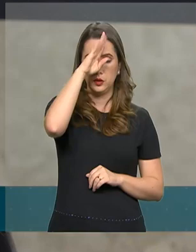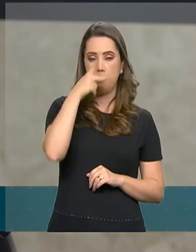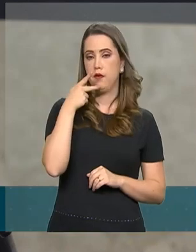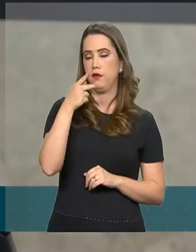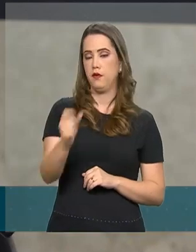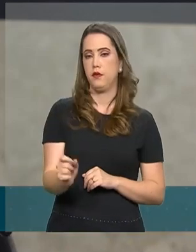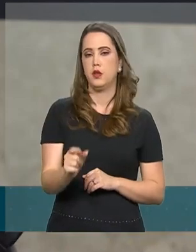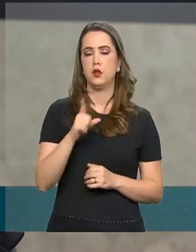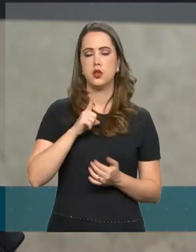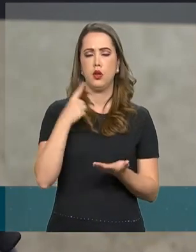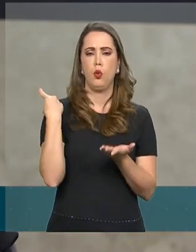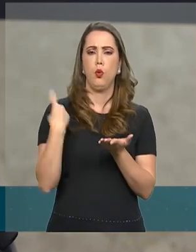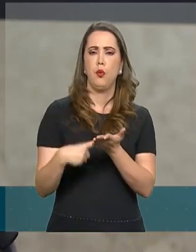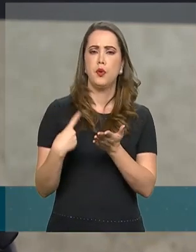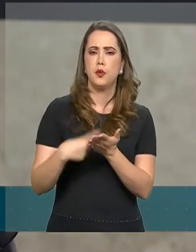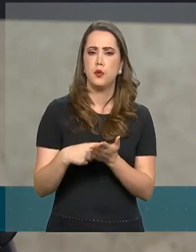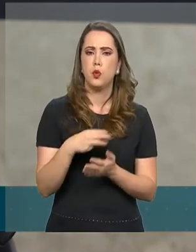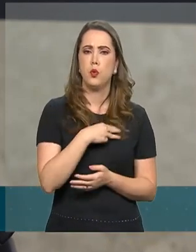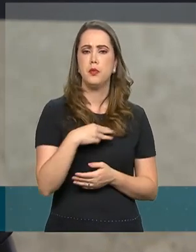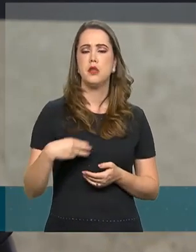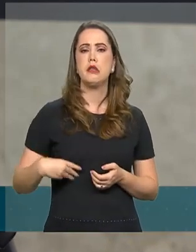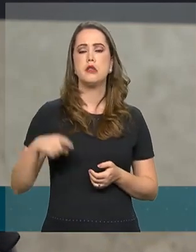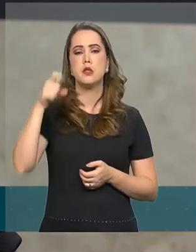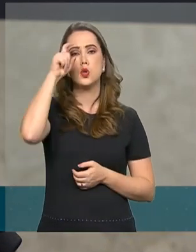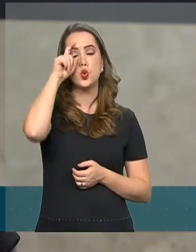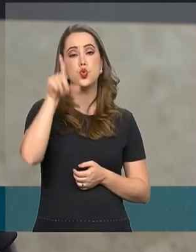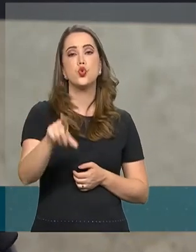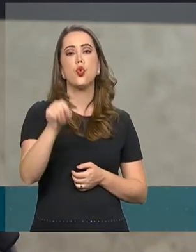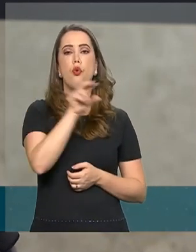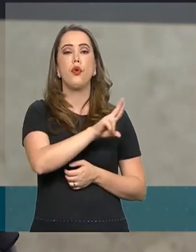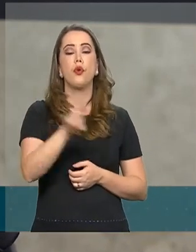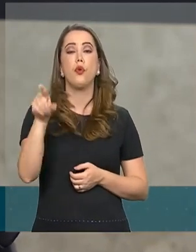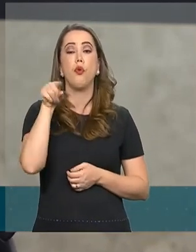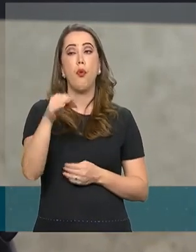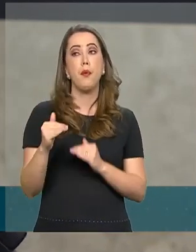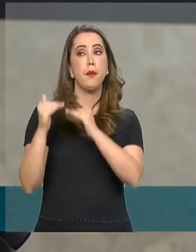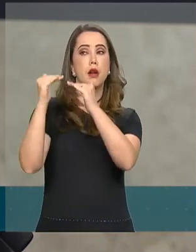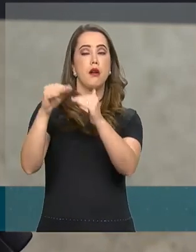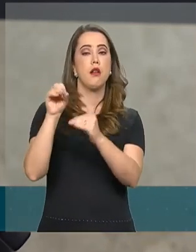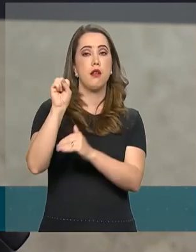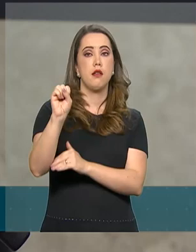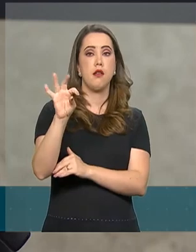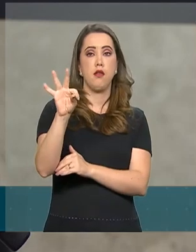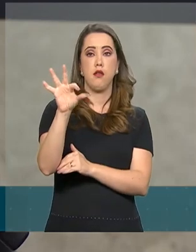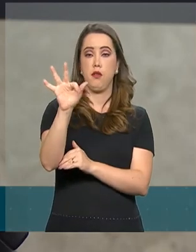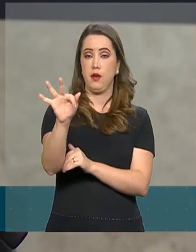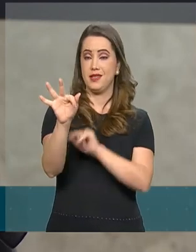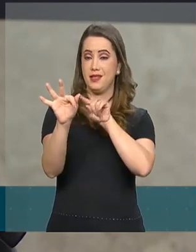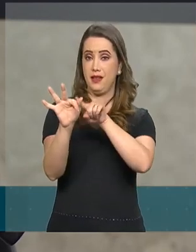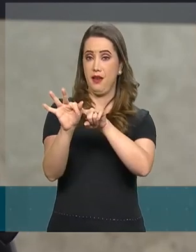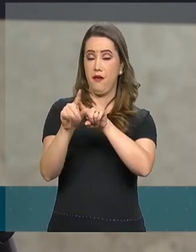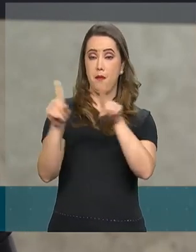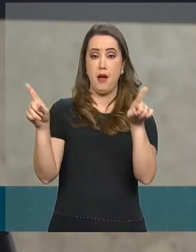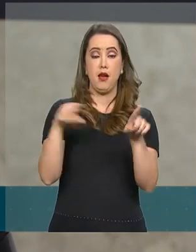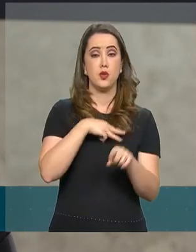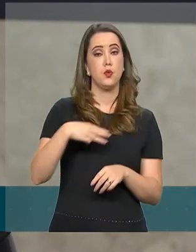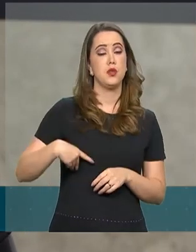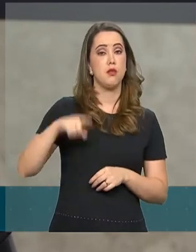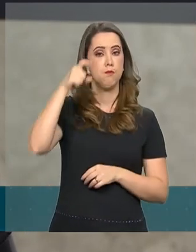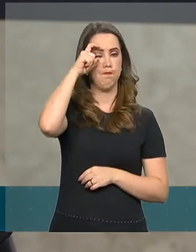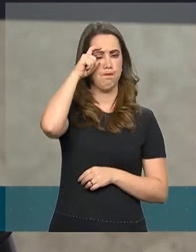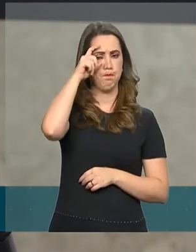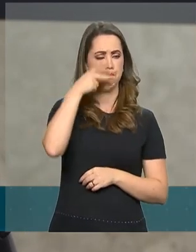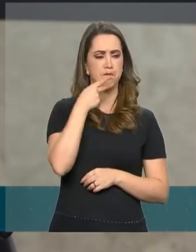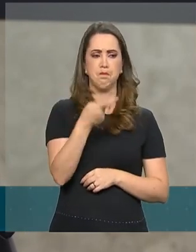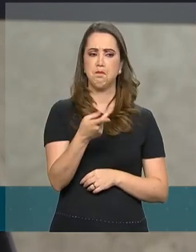tinha um compromisso com o ministério moro de indicá-lo stf eo moro disse que nesse compromisso não foi